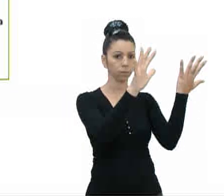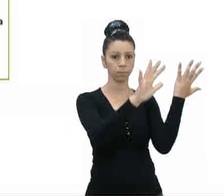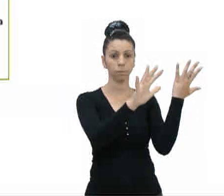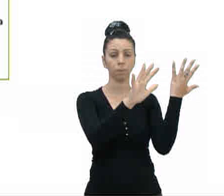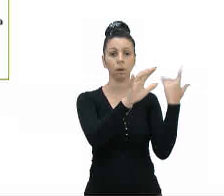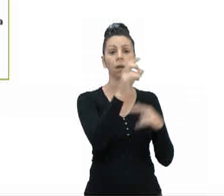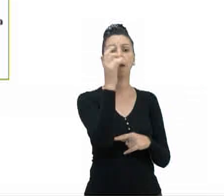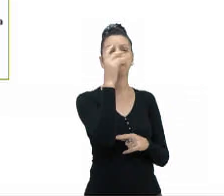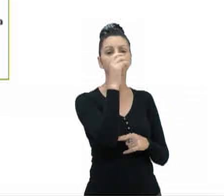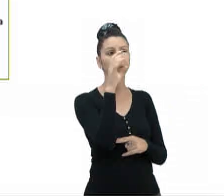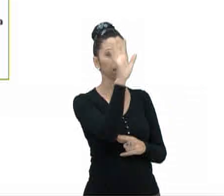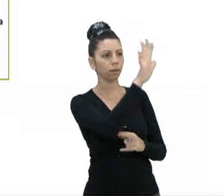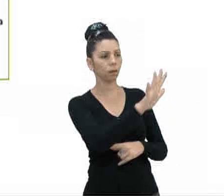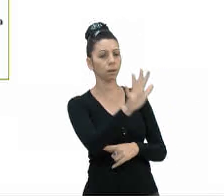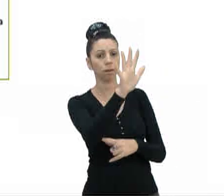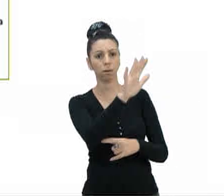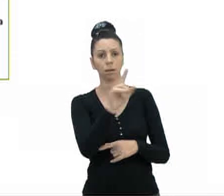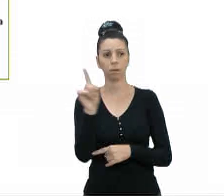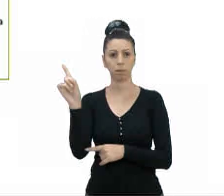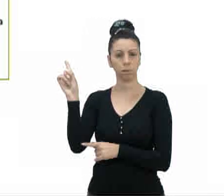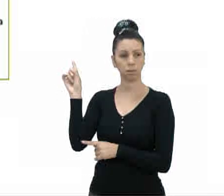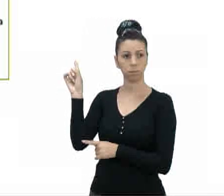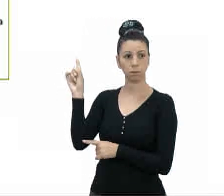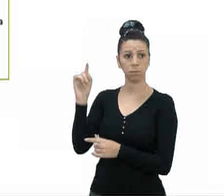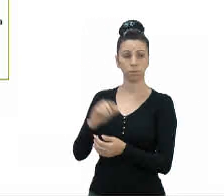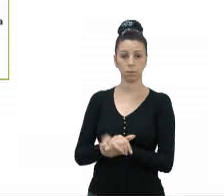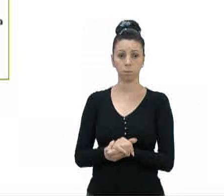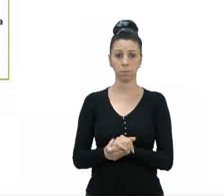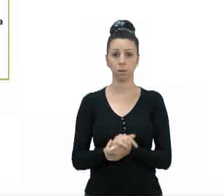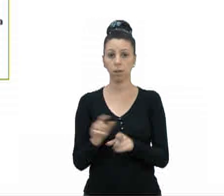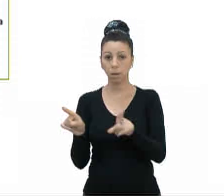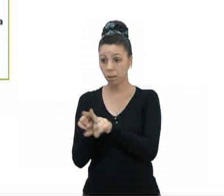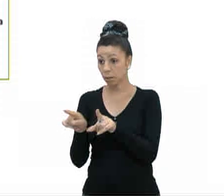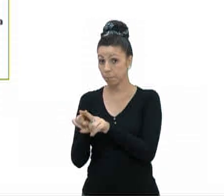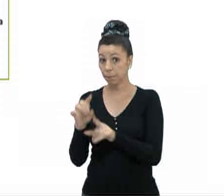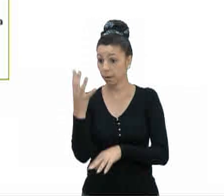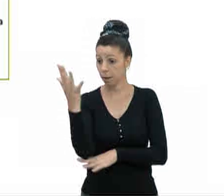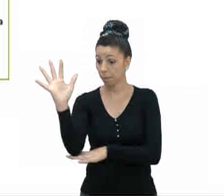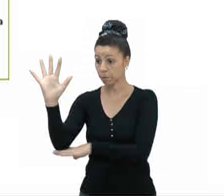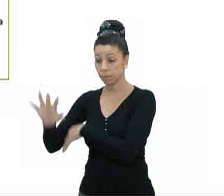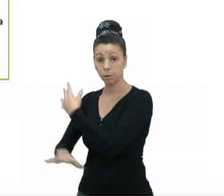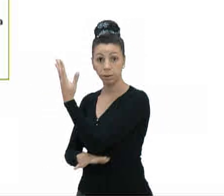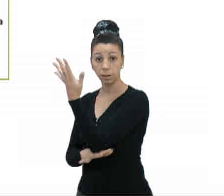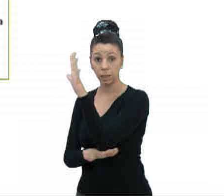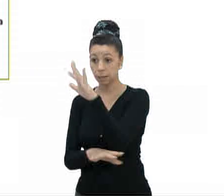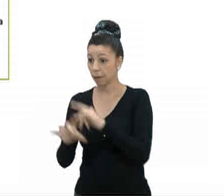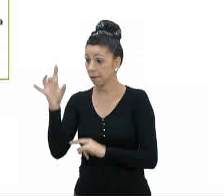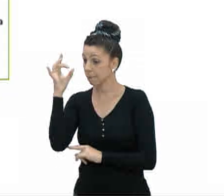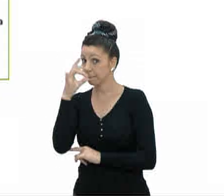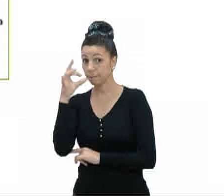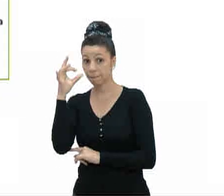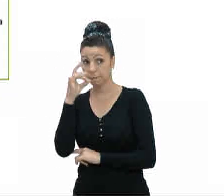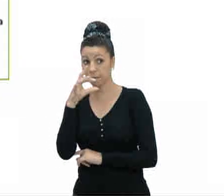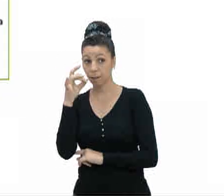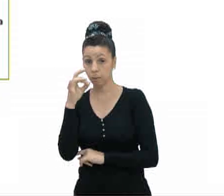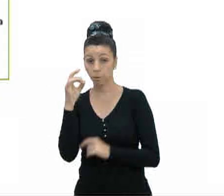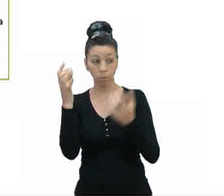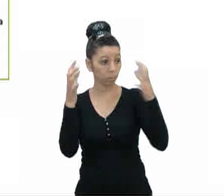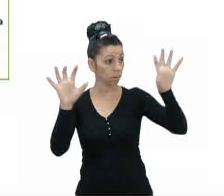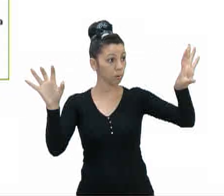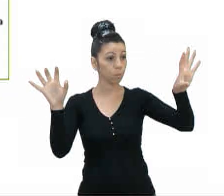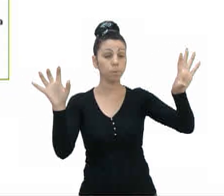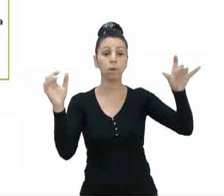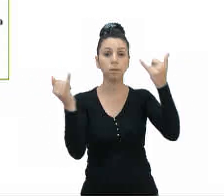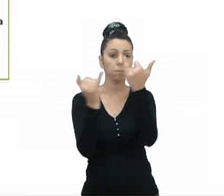que está em verde, eu vou ter a floresta temperada e subtropical. Então, tá ali, bem característico,